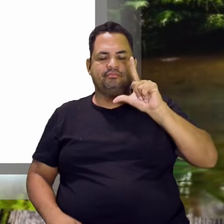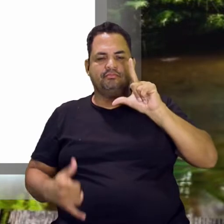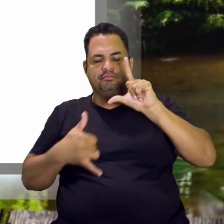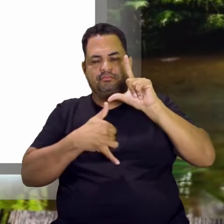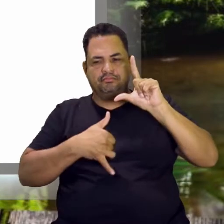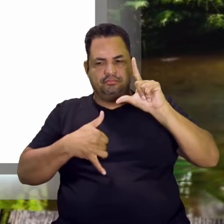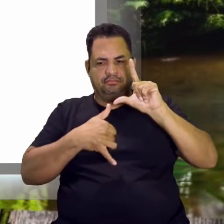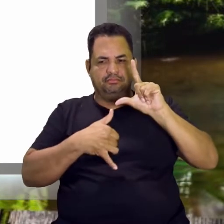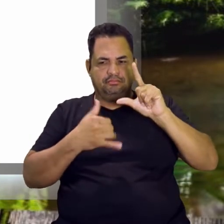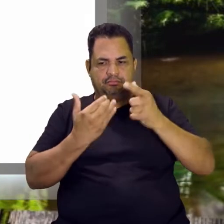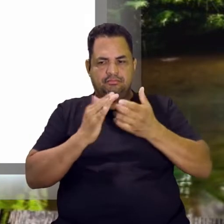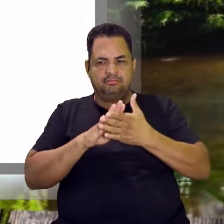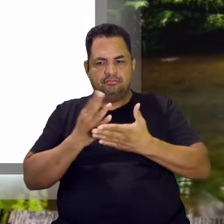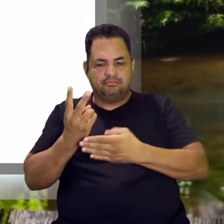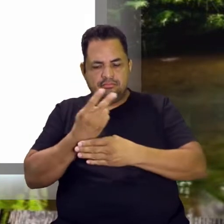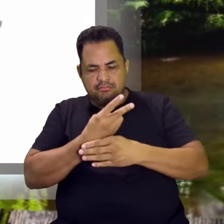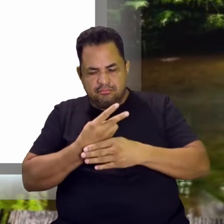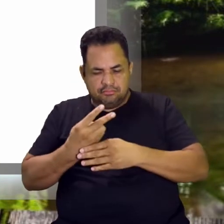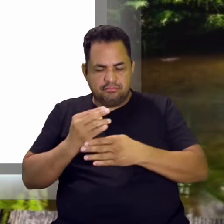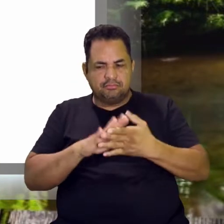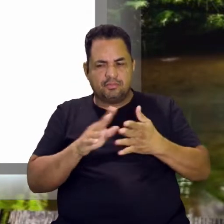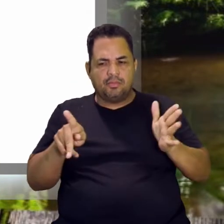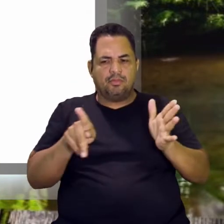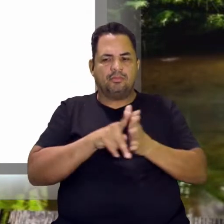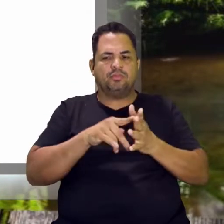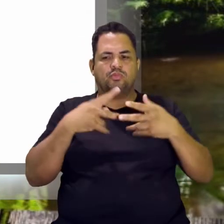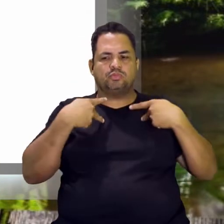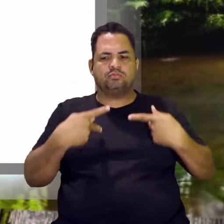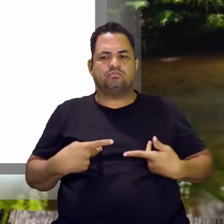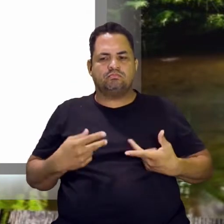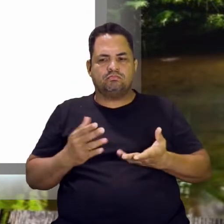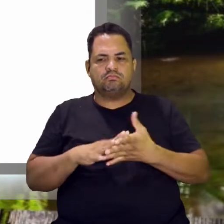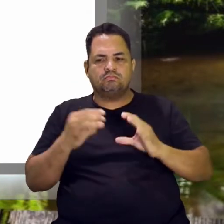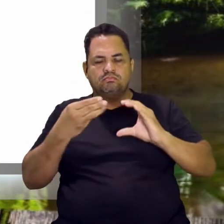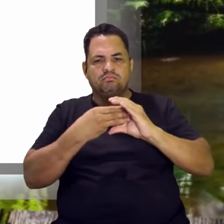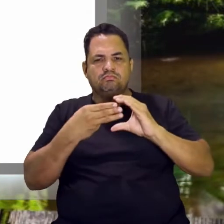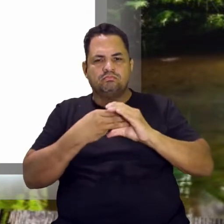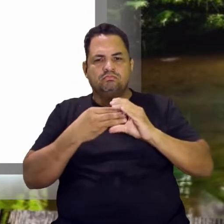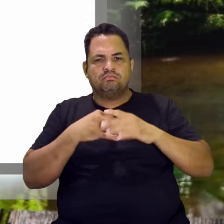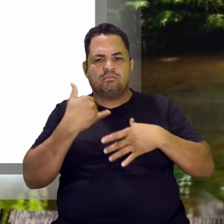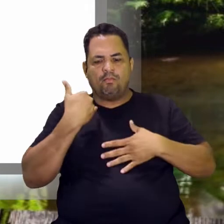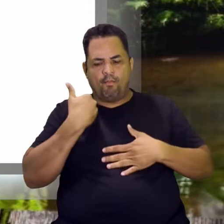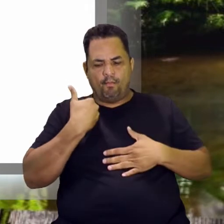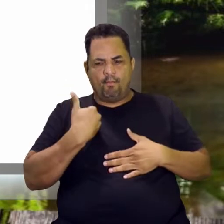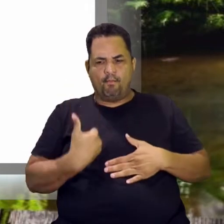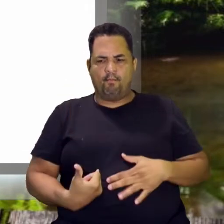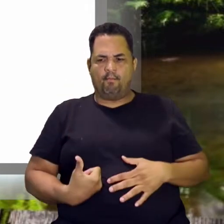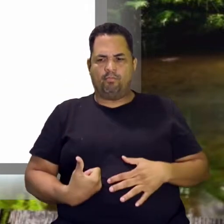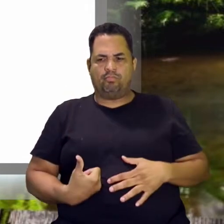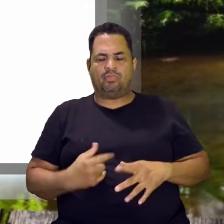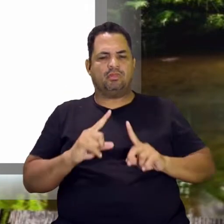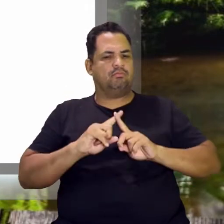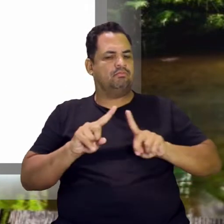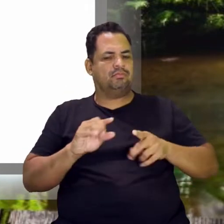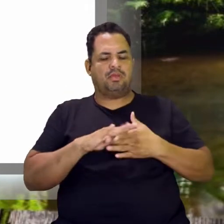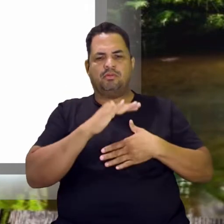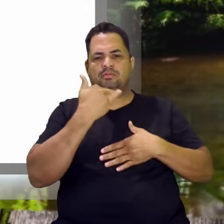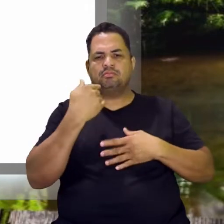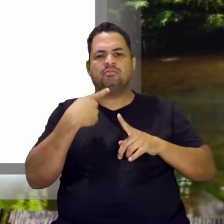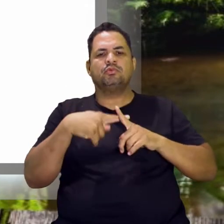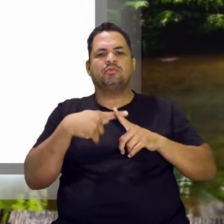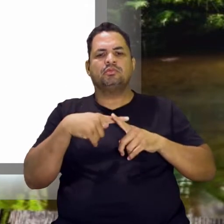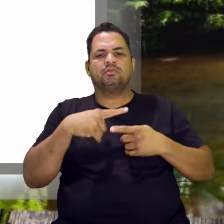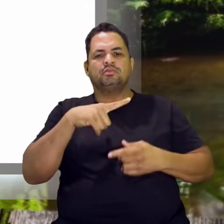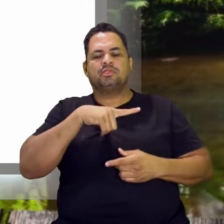existem aquelas situações que a gente vê em vários documentários, da pessoa ficar bem magrinha, mas não morreu. Por quê? Porque ela tem a fonte de